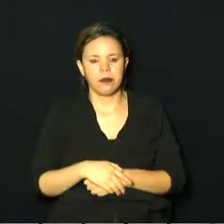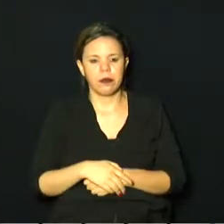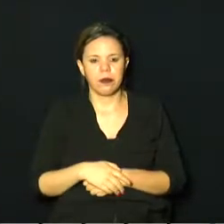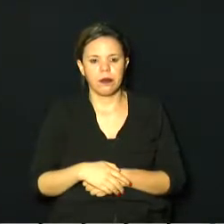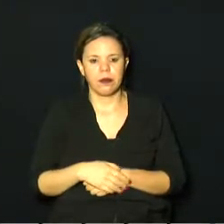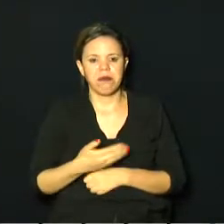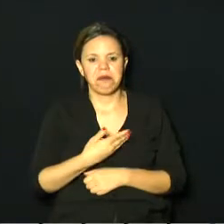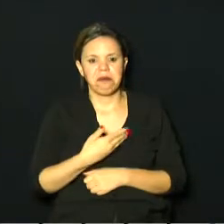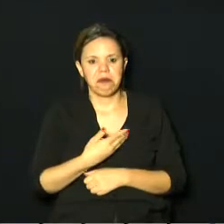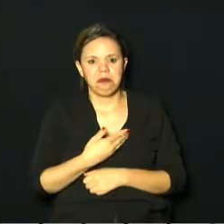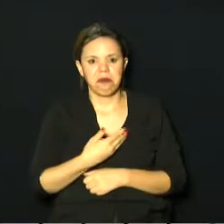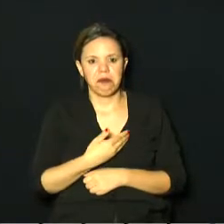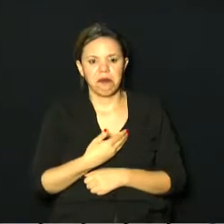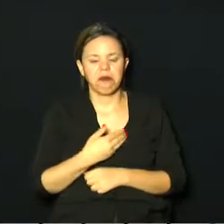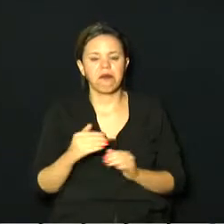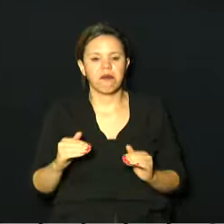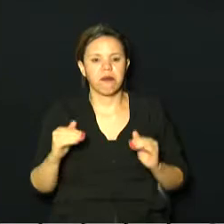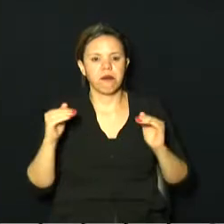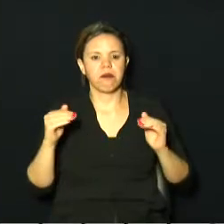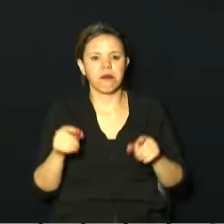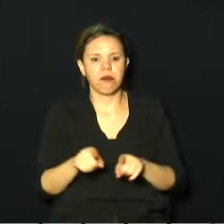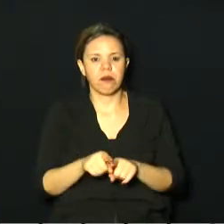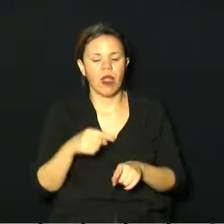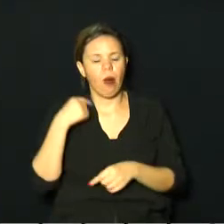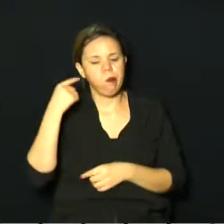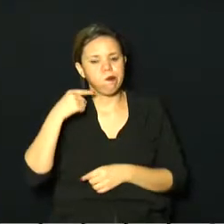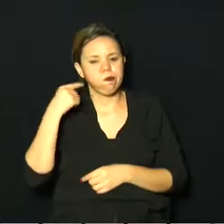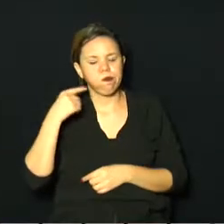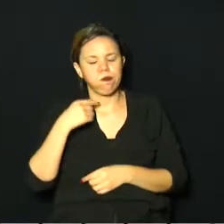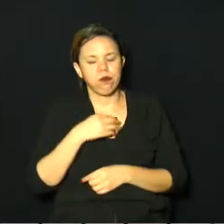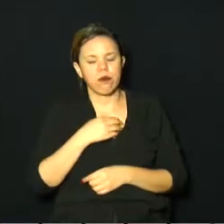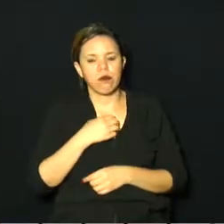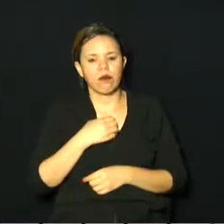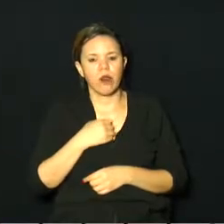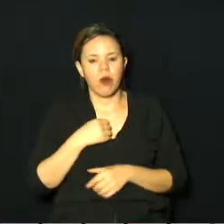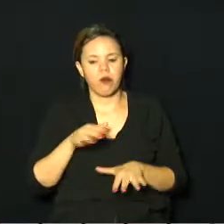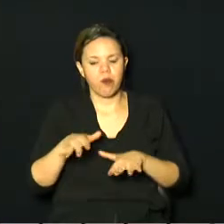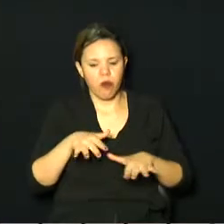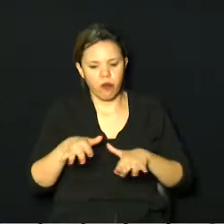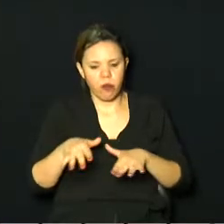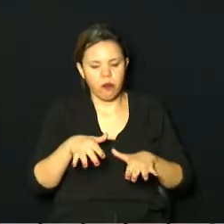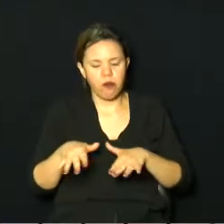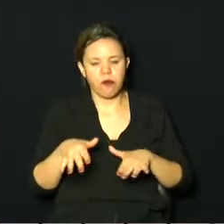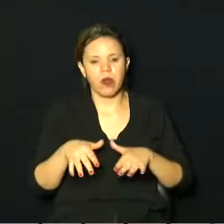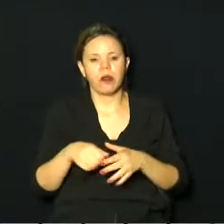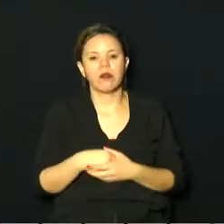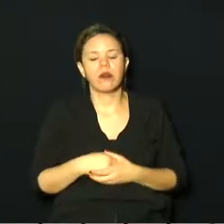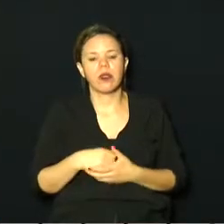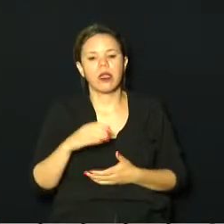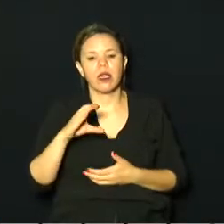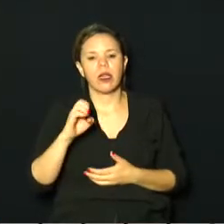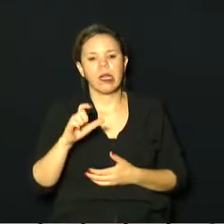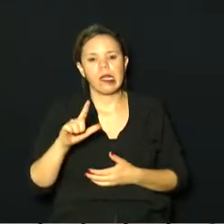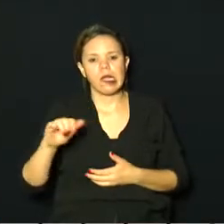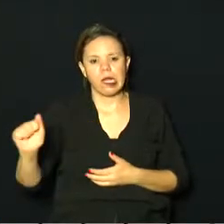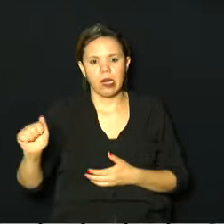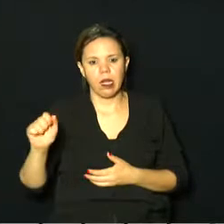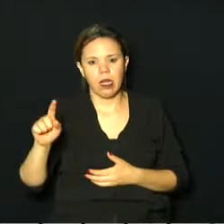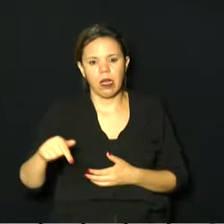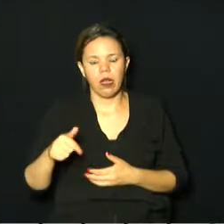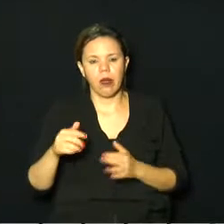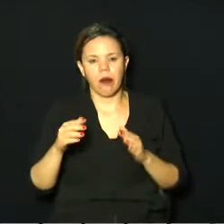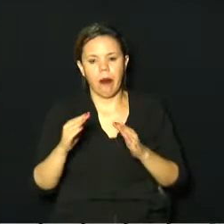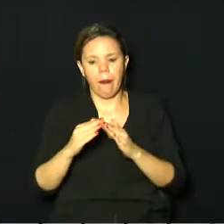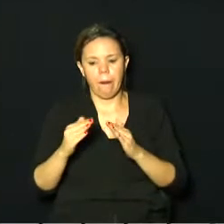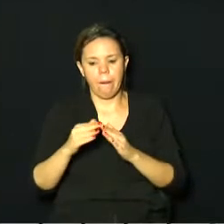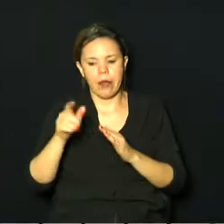grande amiga e também é advogada do movimento, a Célia Maria dos Santos, que é moradora